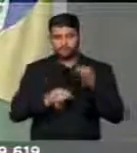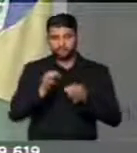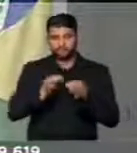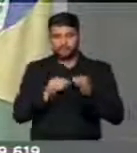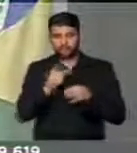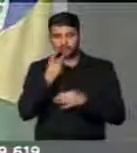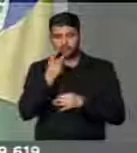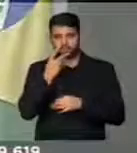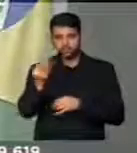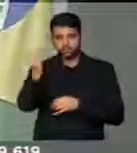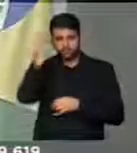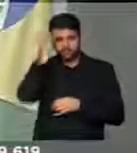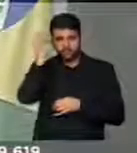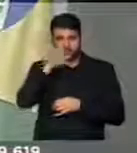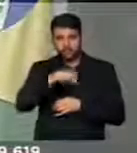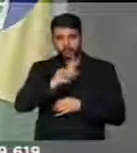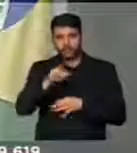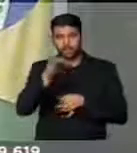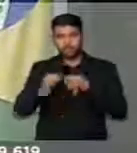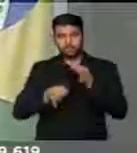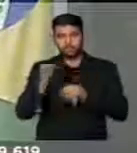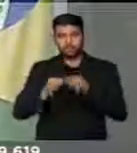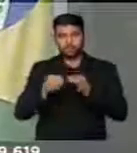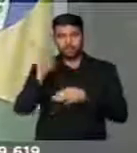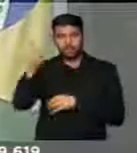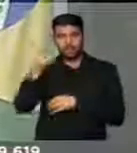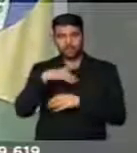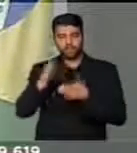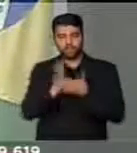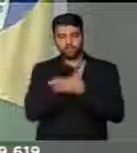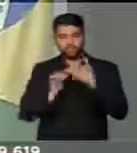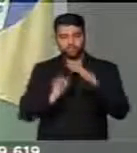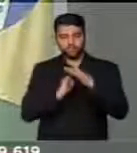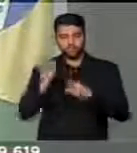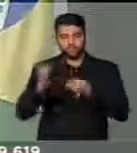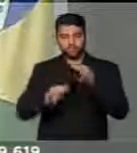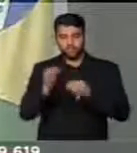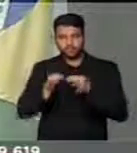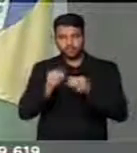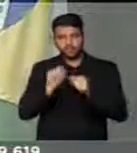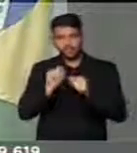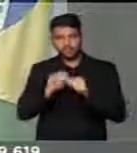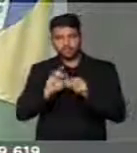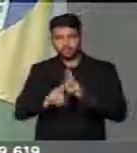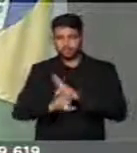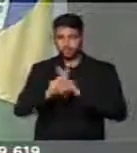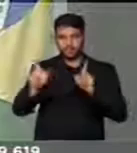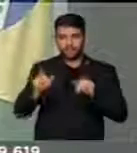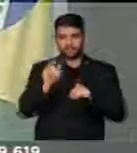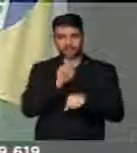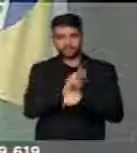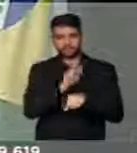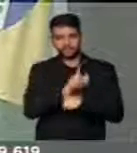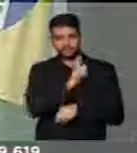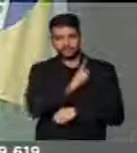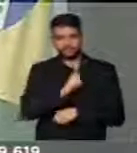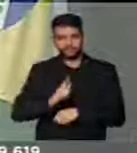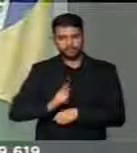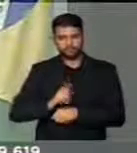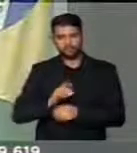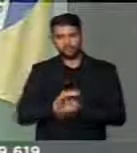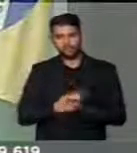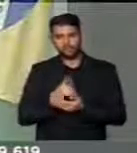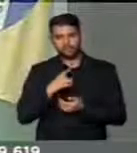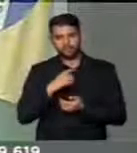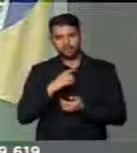julgamento e diz quem é culpado ou não é a justiça e as instituições. Diferente dos defensores do governo,